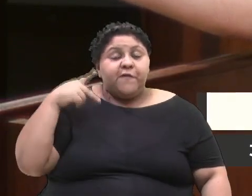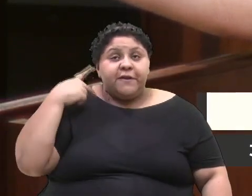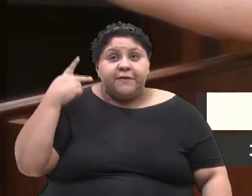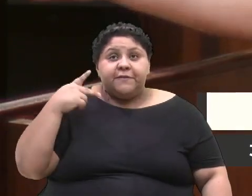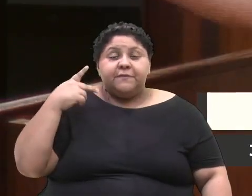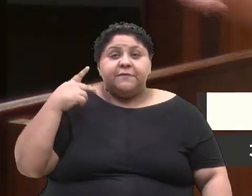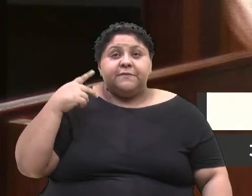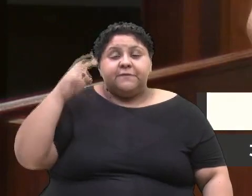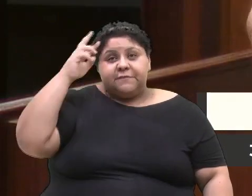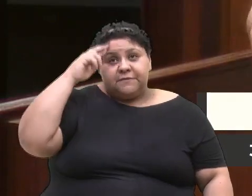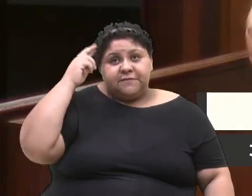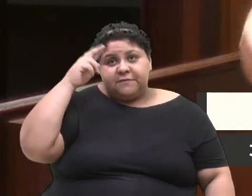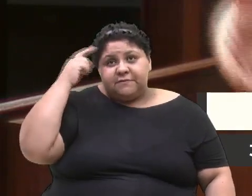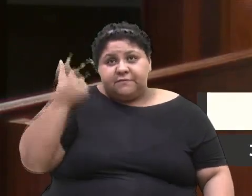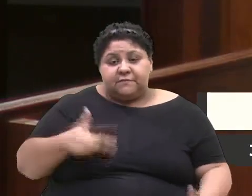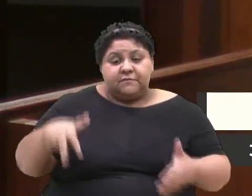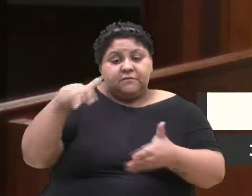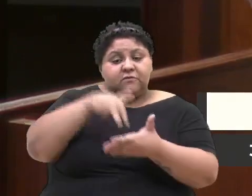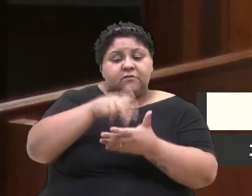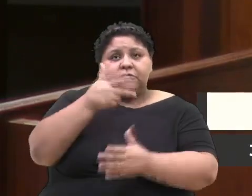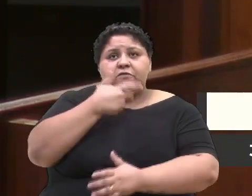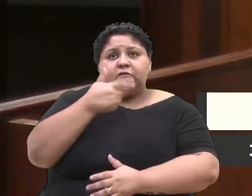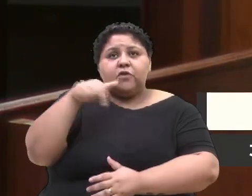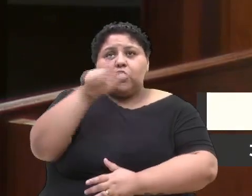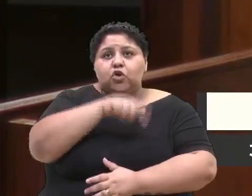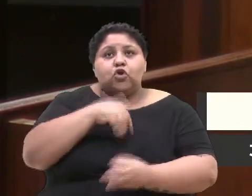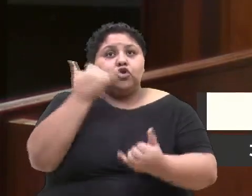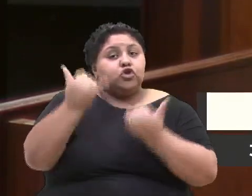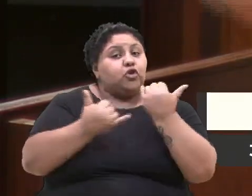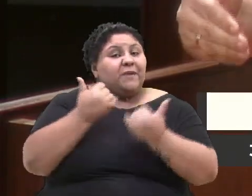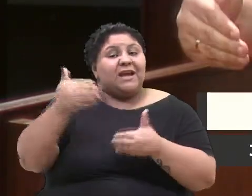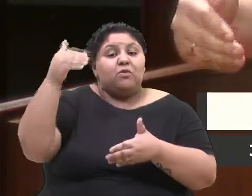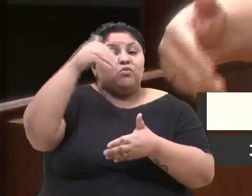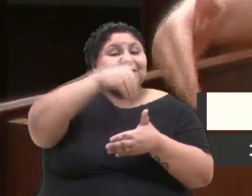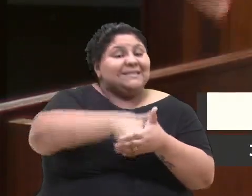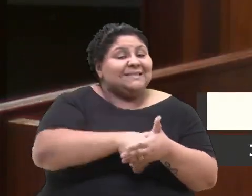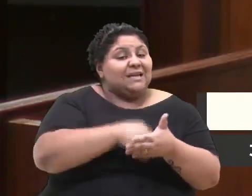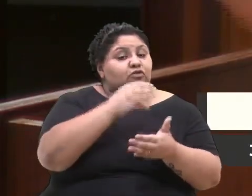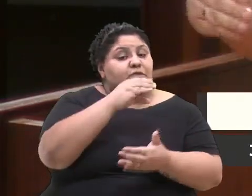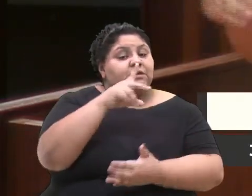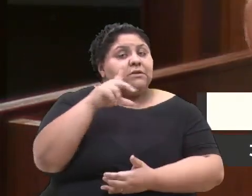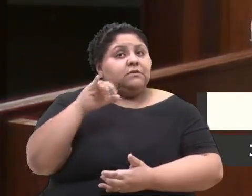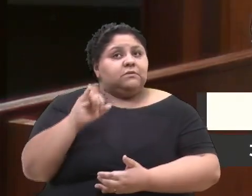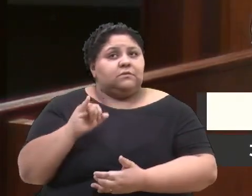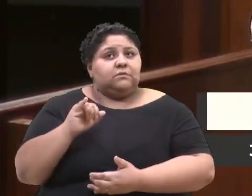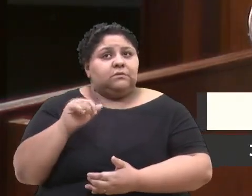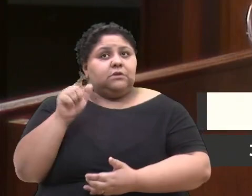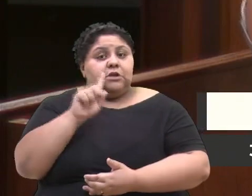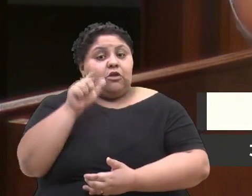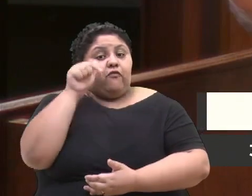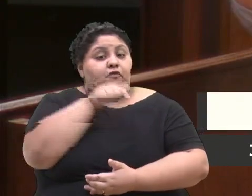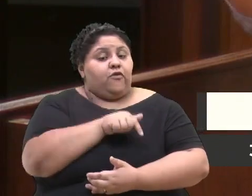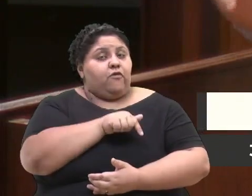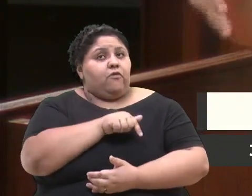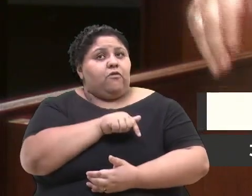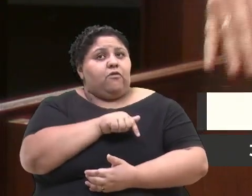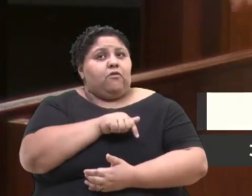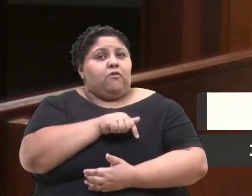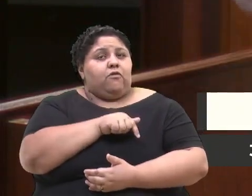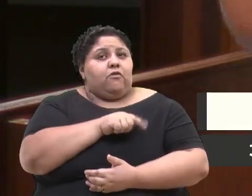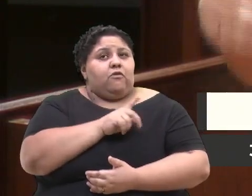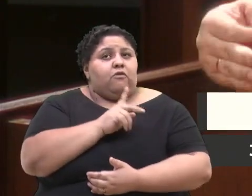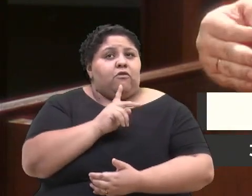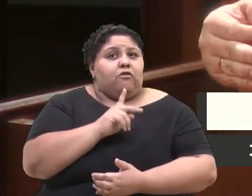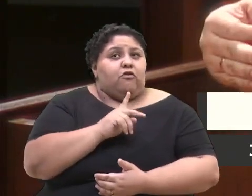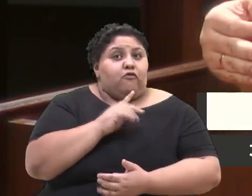Rafael Bueno veio até a tribuna e falou que nós não brincamos dentro da CPI, justamente não foi ali trampolim político, foi